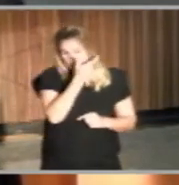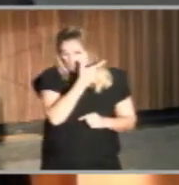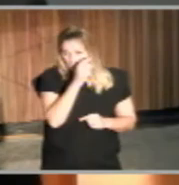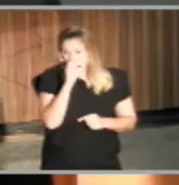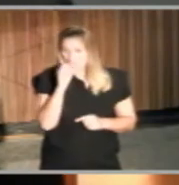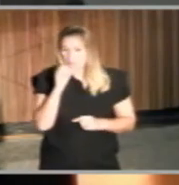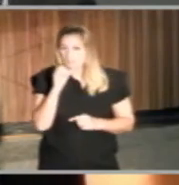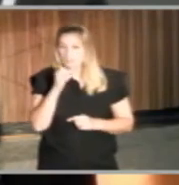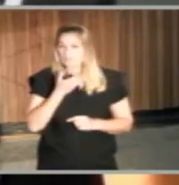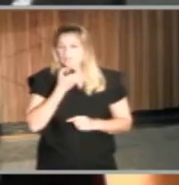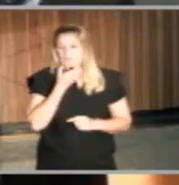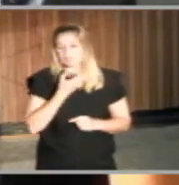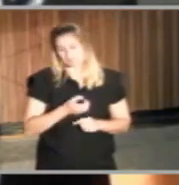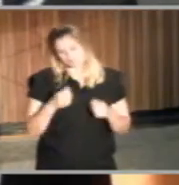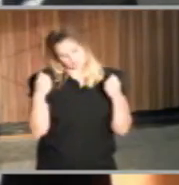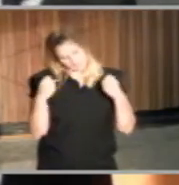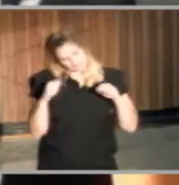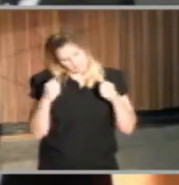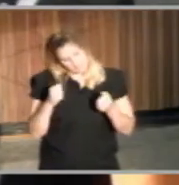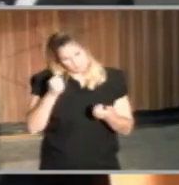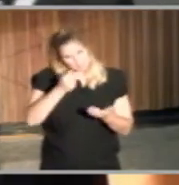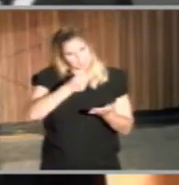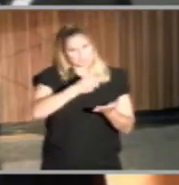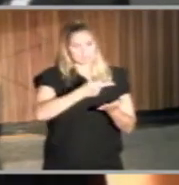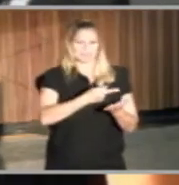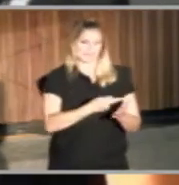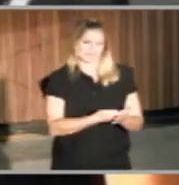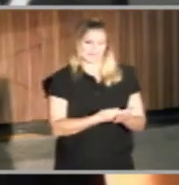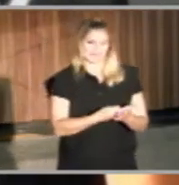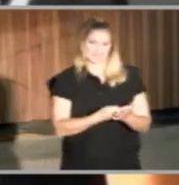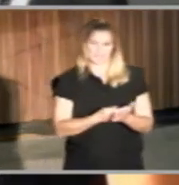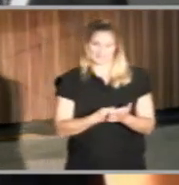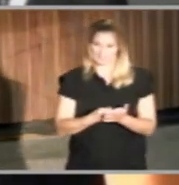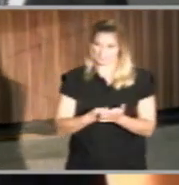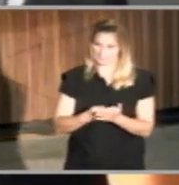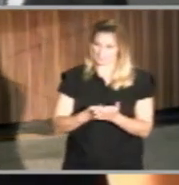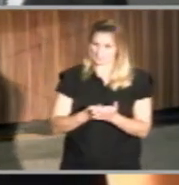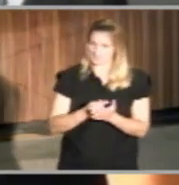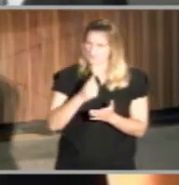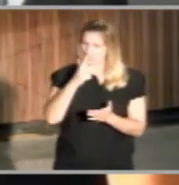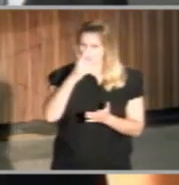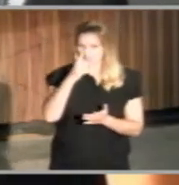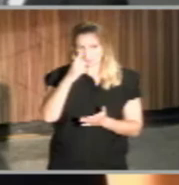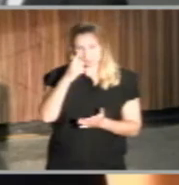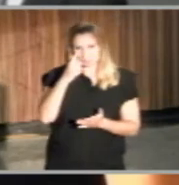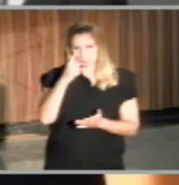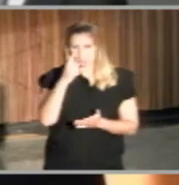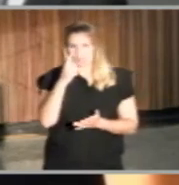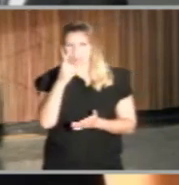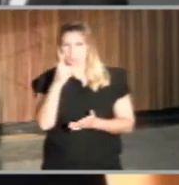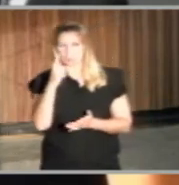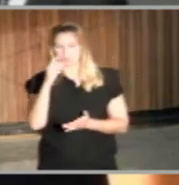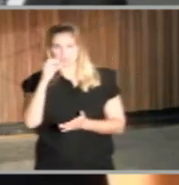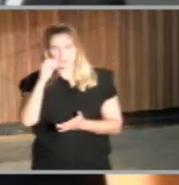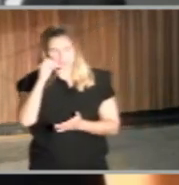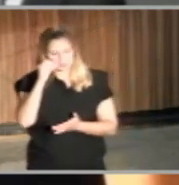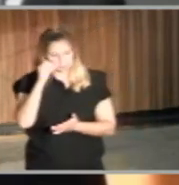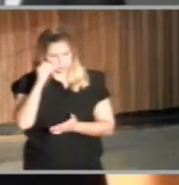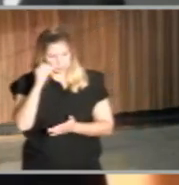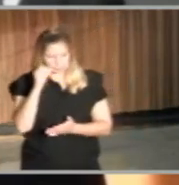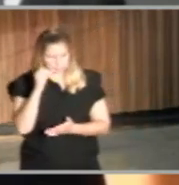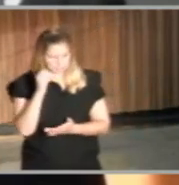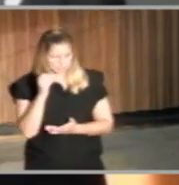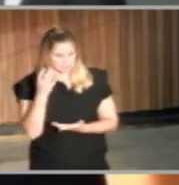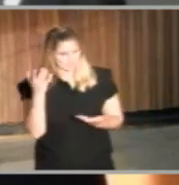20 de dezembro tem que pagar a segunda parcela do 13º. E que angústia, meus irmãos, porque a gente